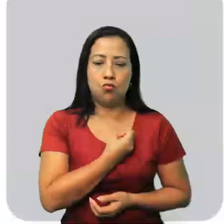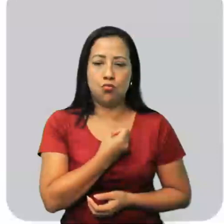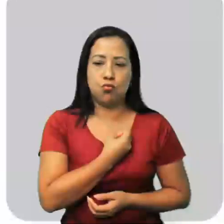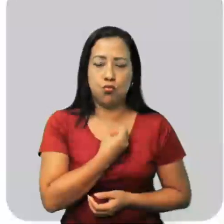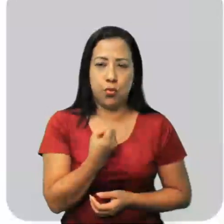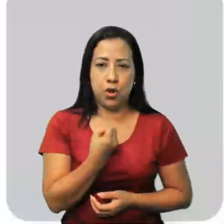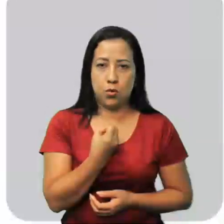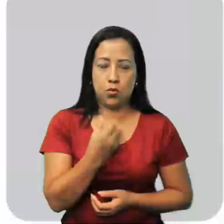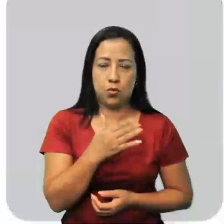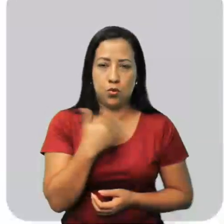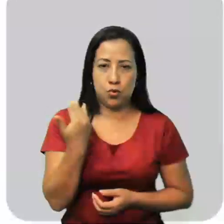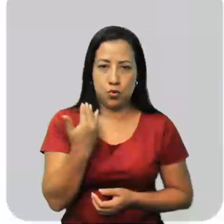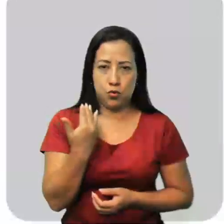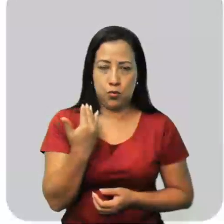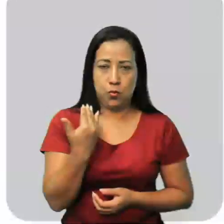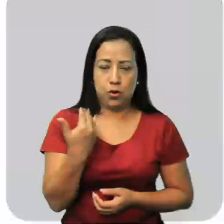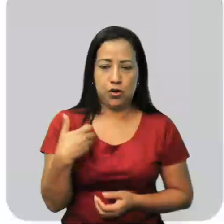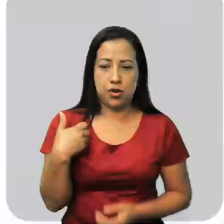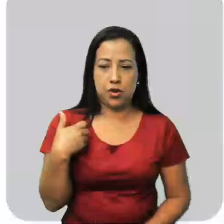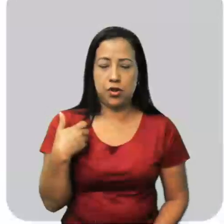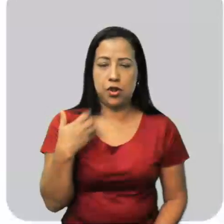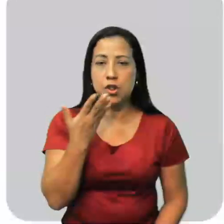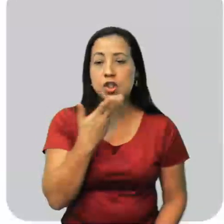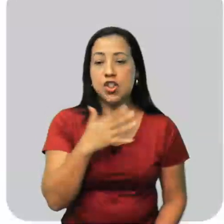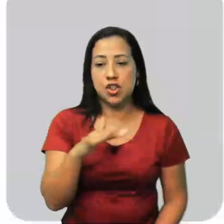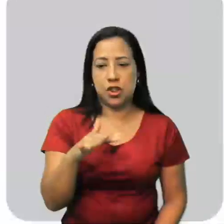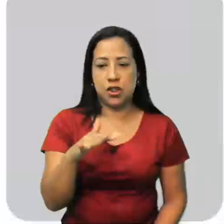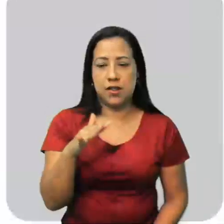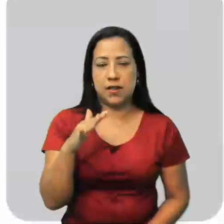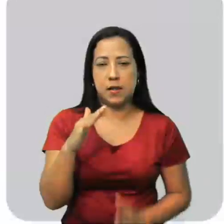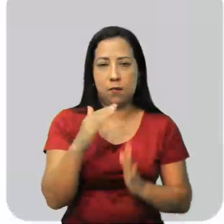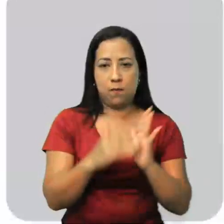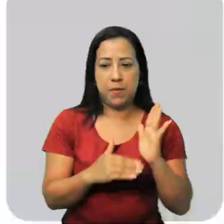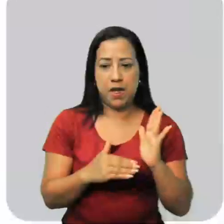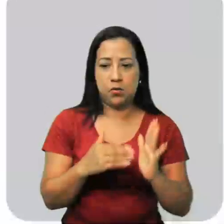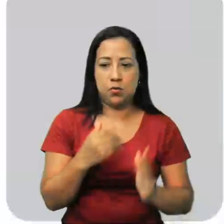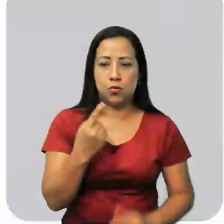de 1 ano de vida. Certo?